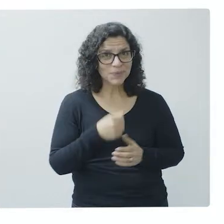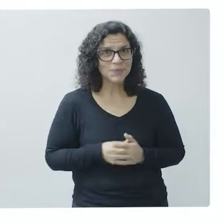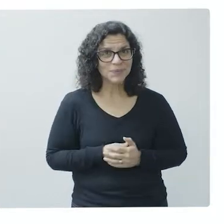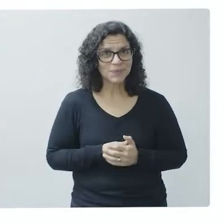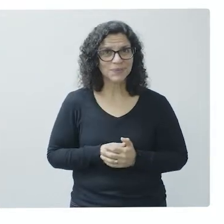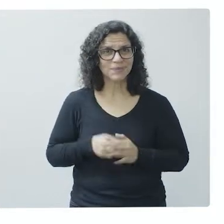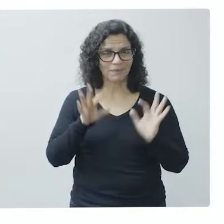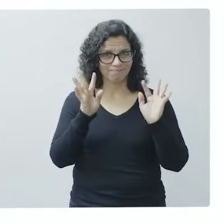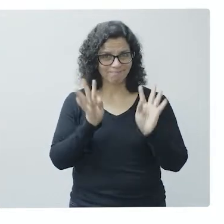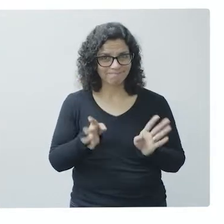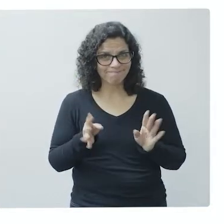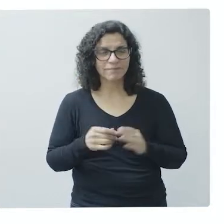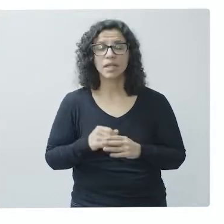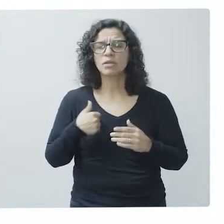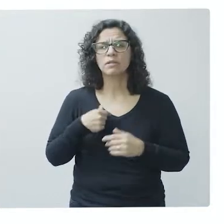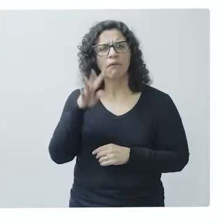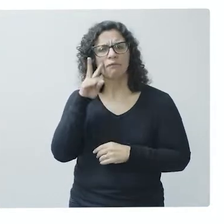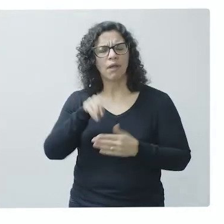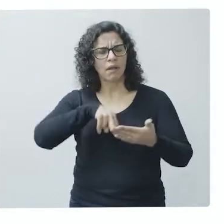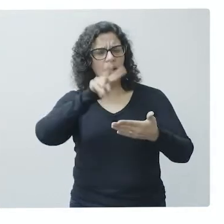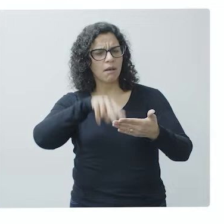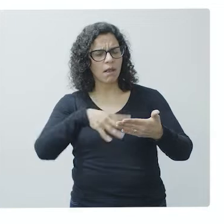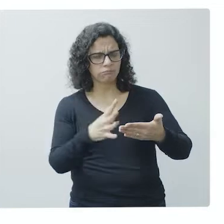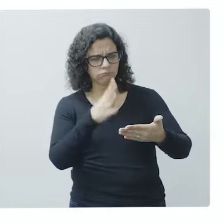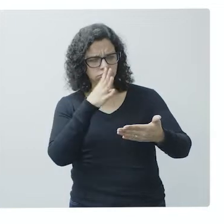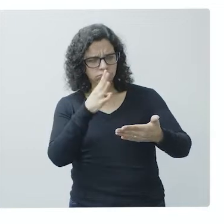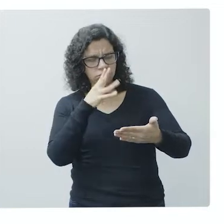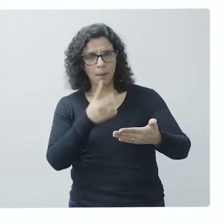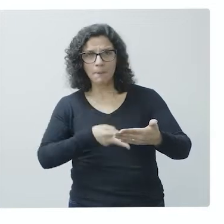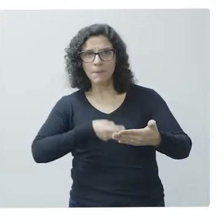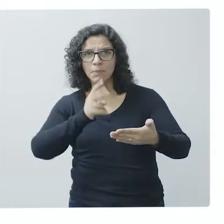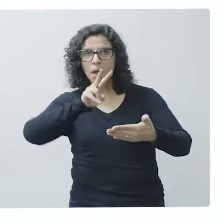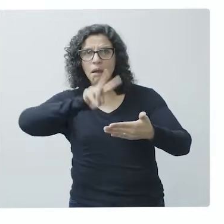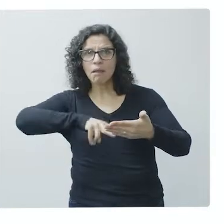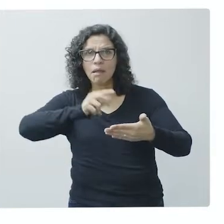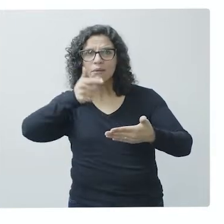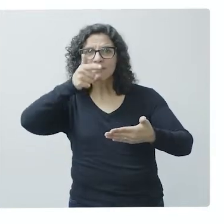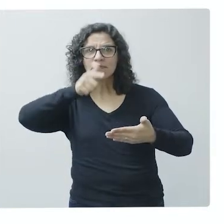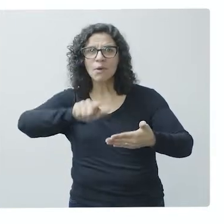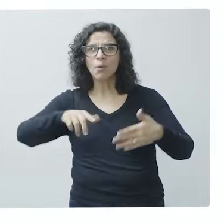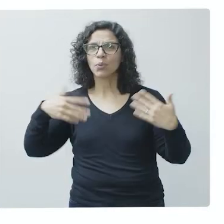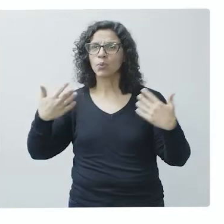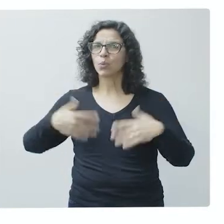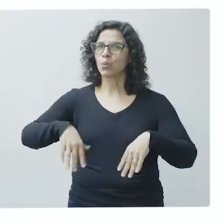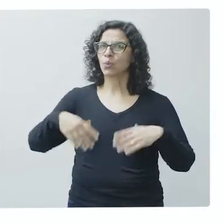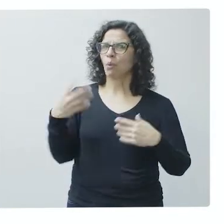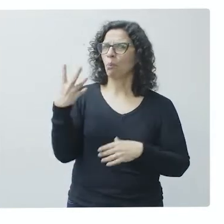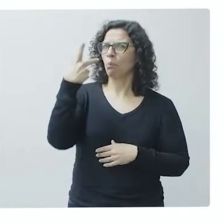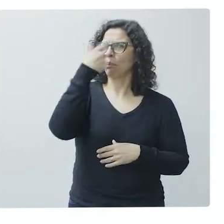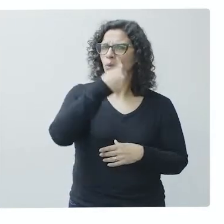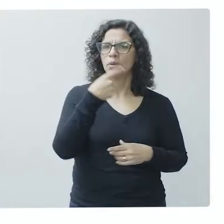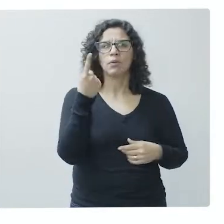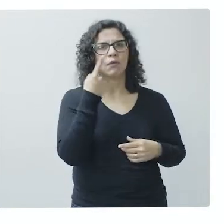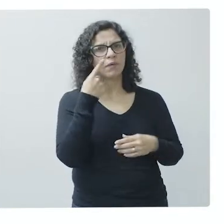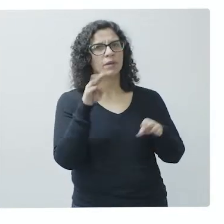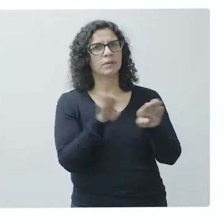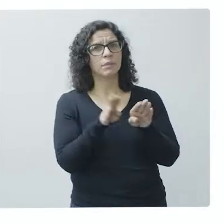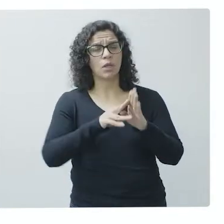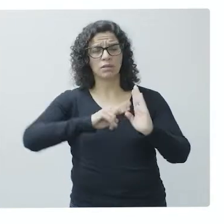lindo esses versos, né, gente? Quando a gente começa a perceber que a gente relê aquilo que nós lemos ali primeiramente, nós